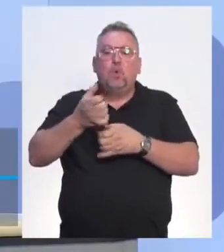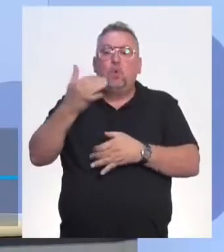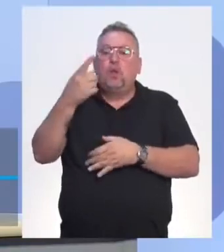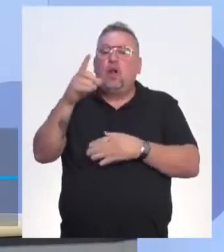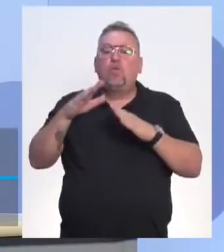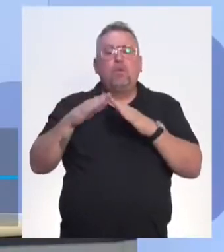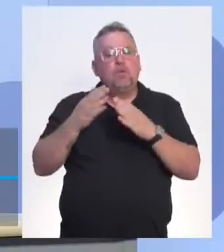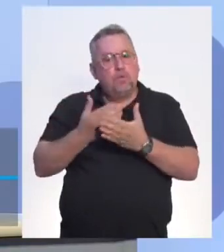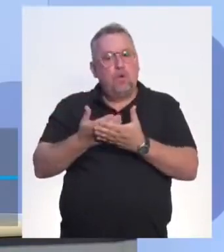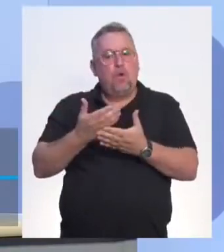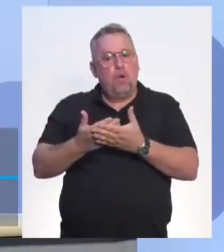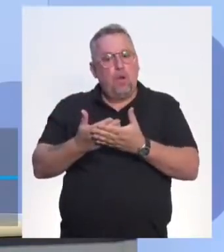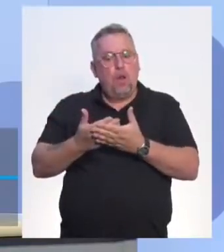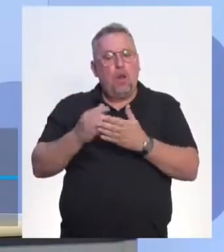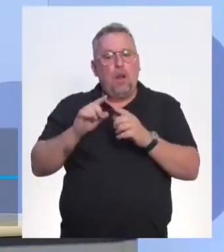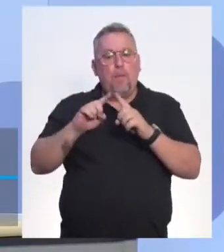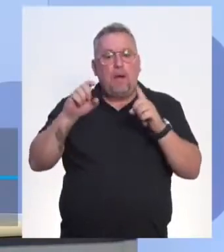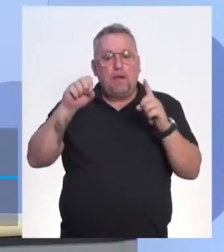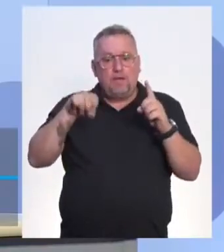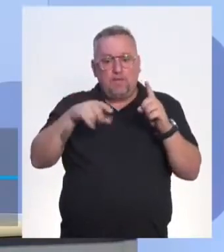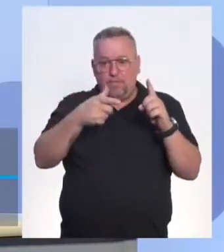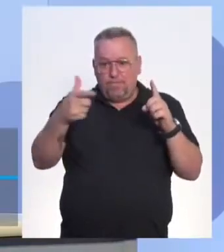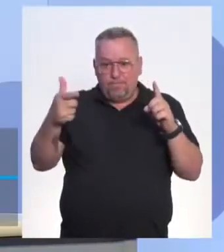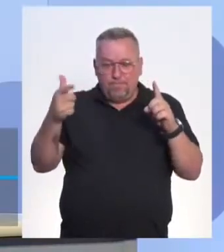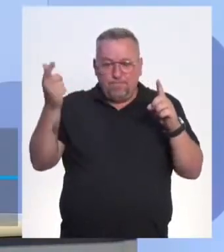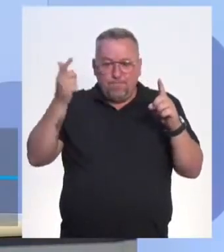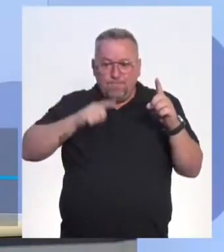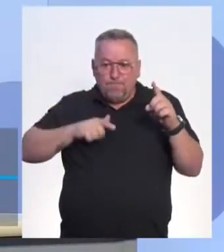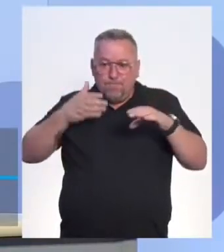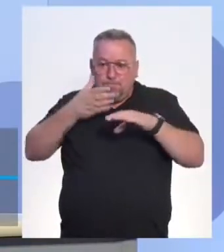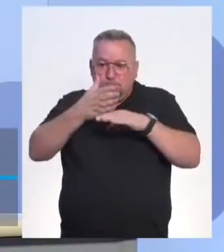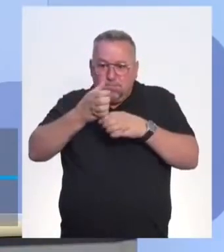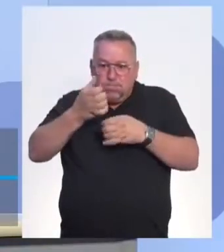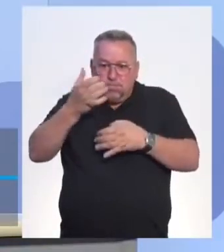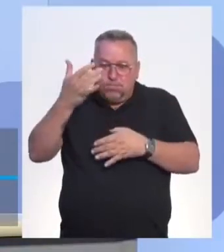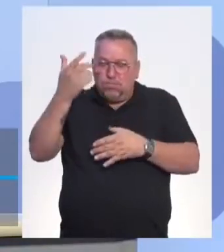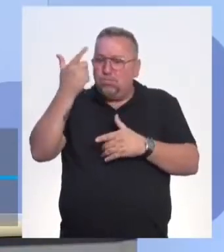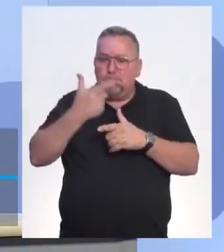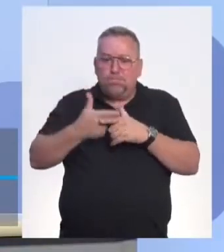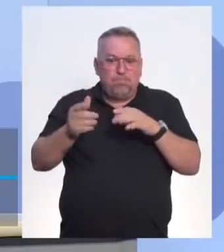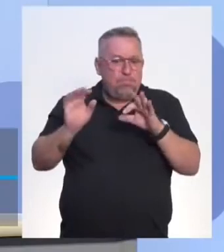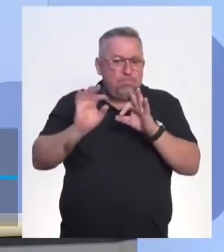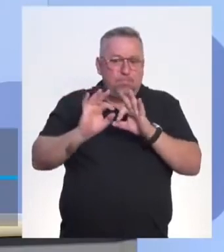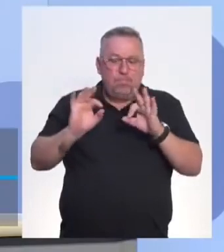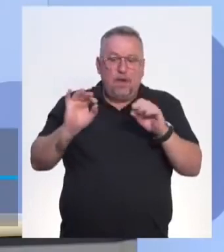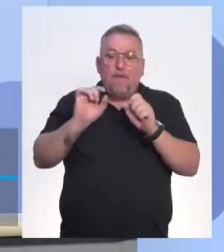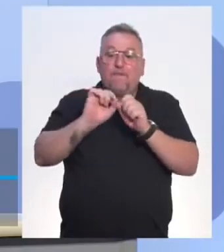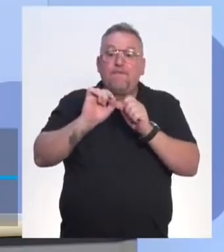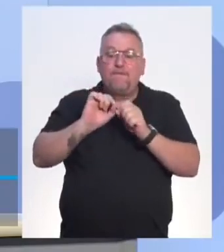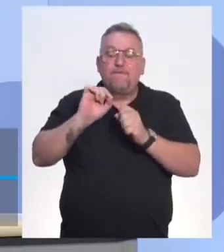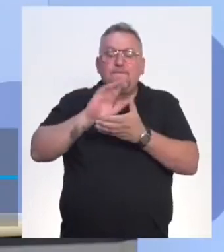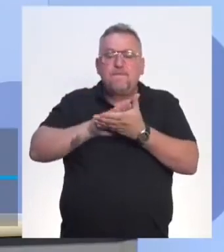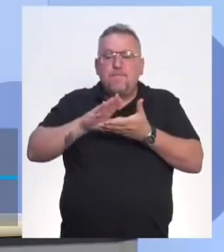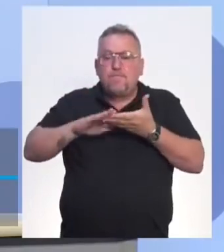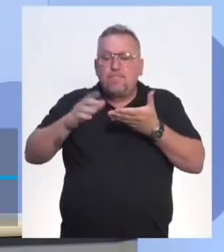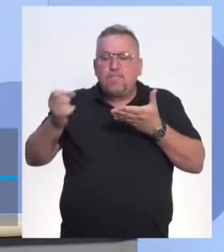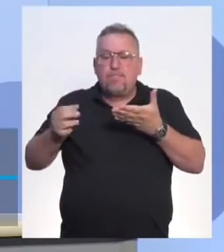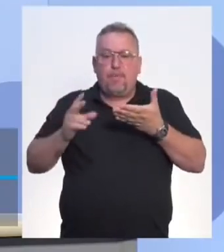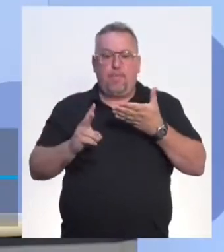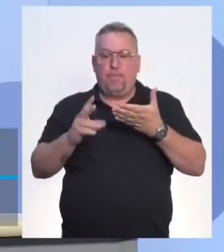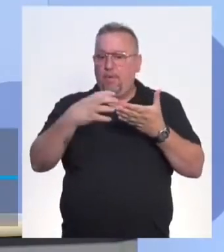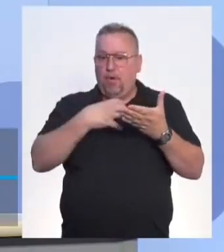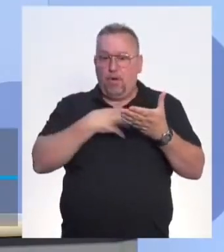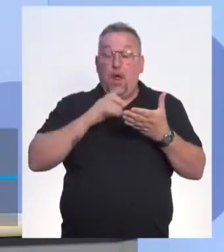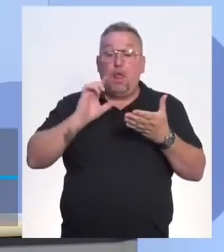sua escola. Mas se você não estiver conseguindo acessar, sem problema nenhum, faça a atividade da mesma forma